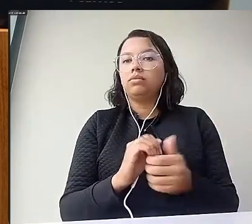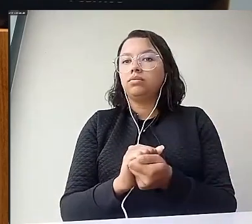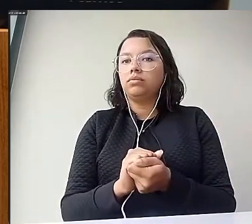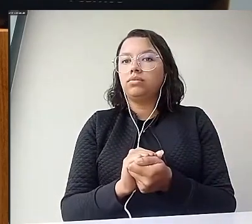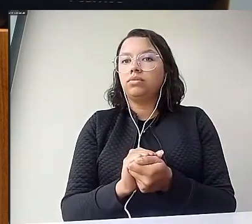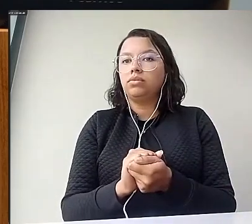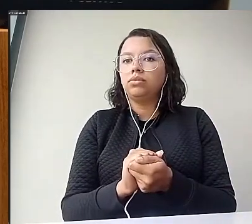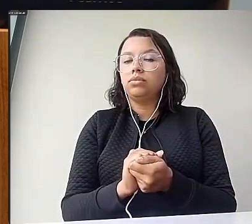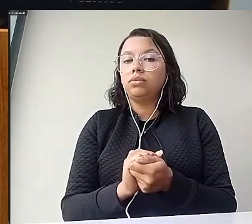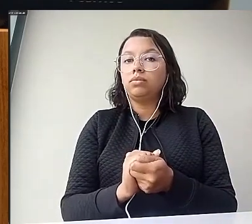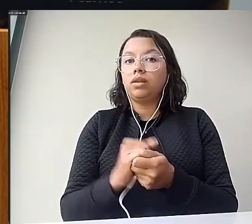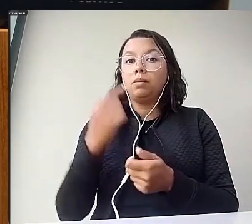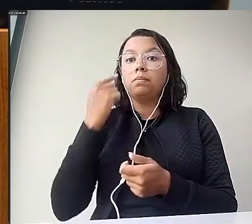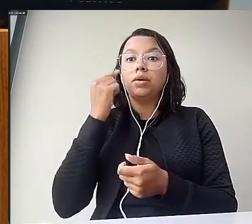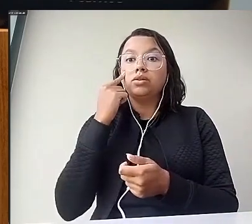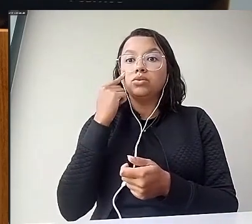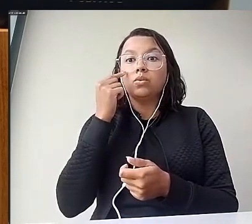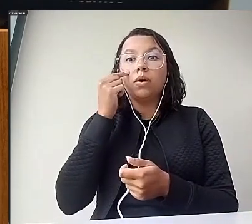textualmente,